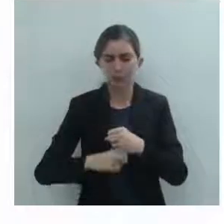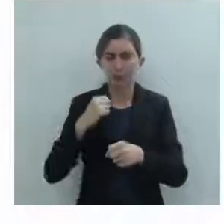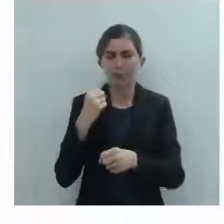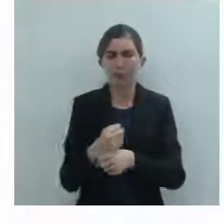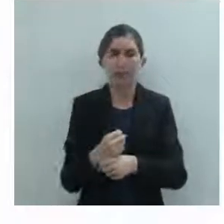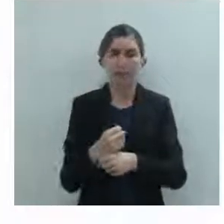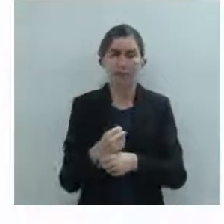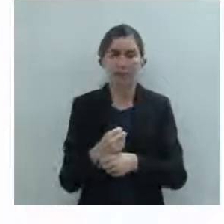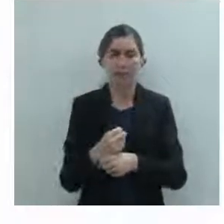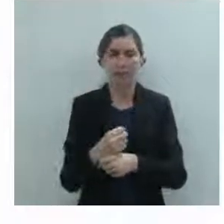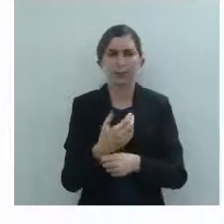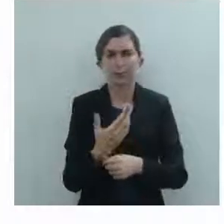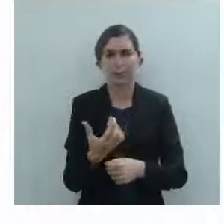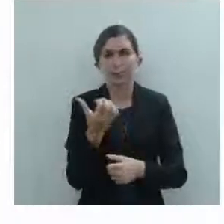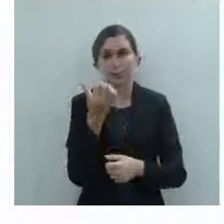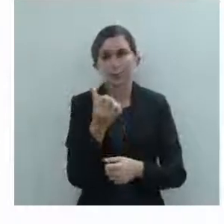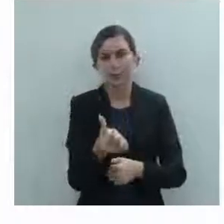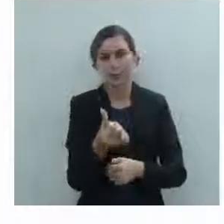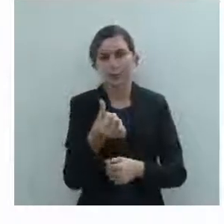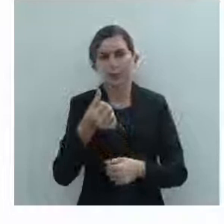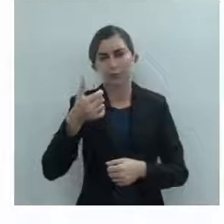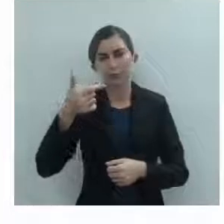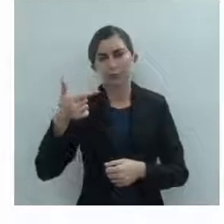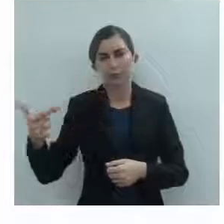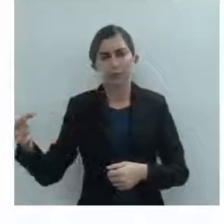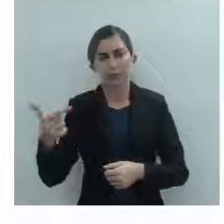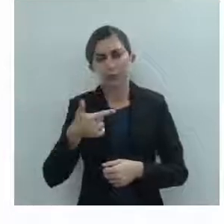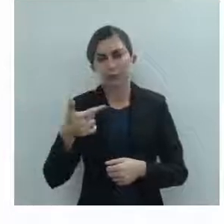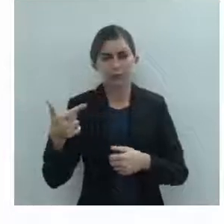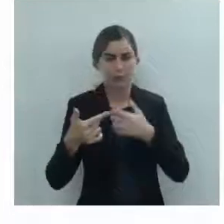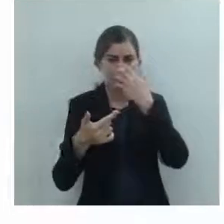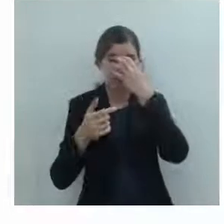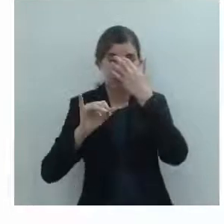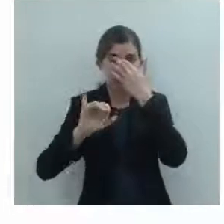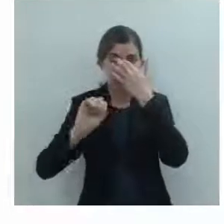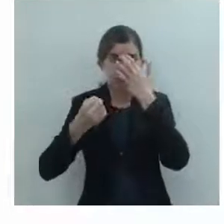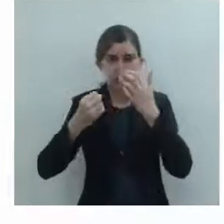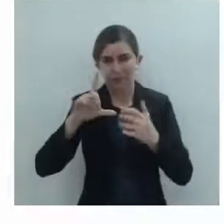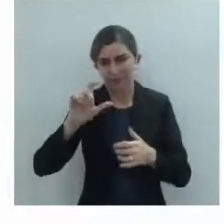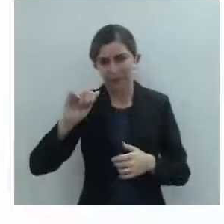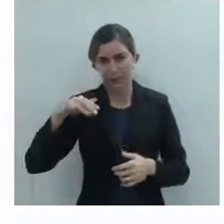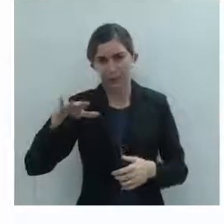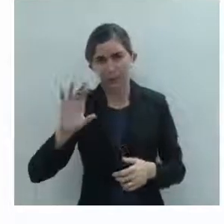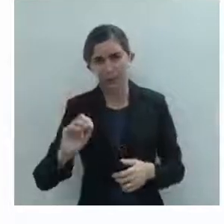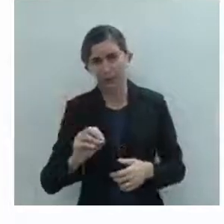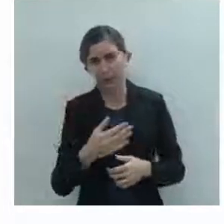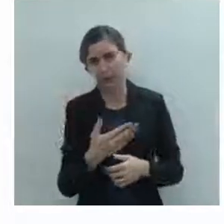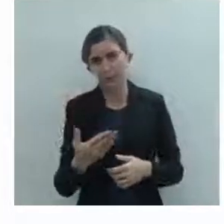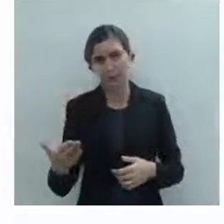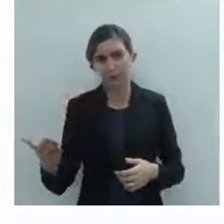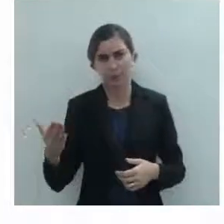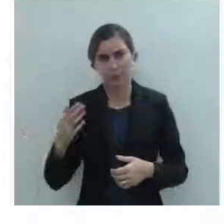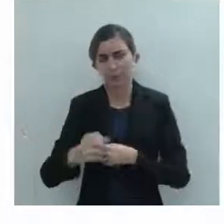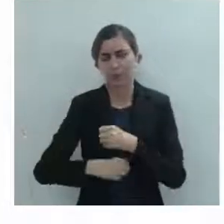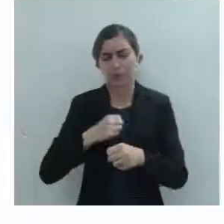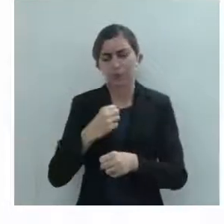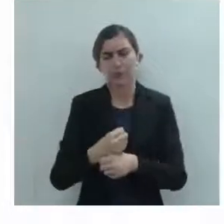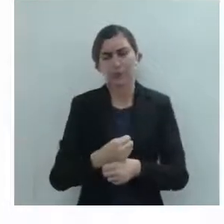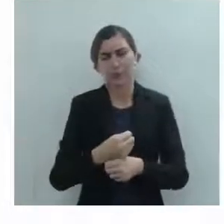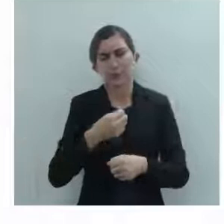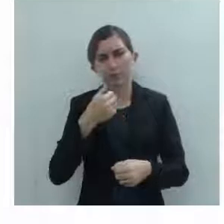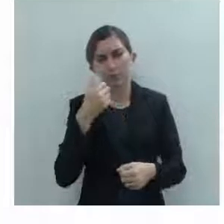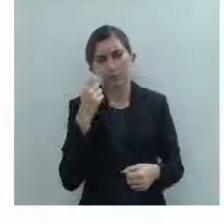ano do calendário Cristão dos 622 para os islâmicos o mal metanos estamos no anno de